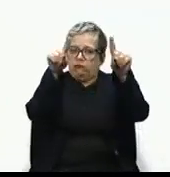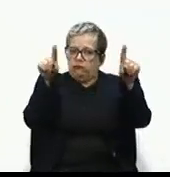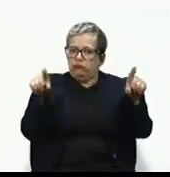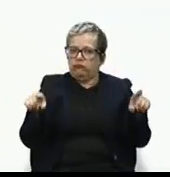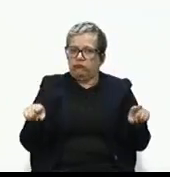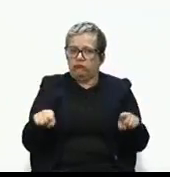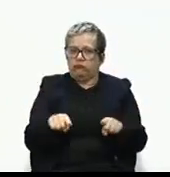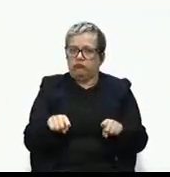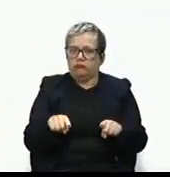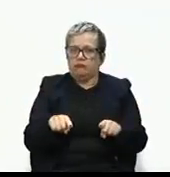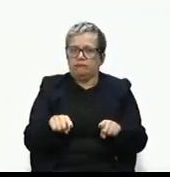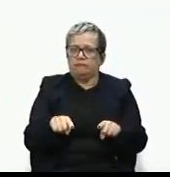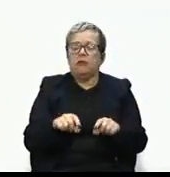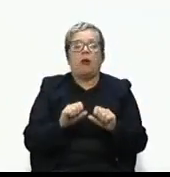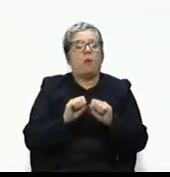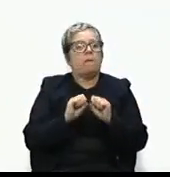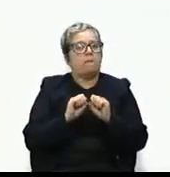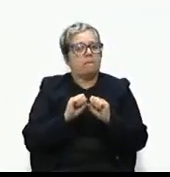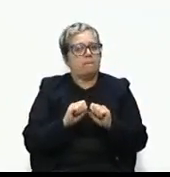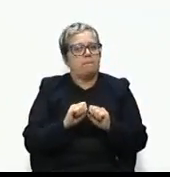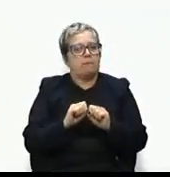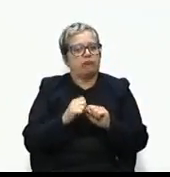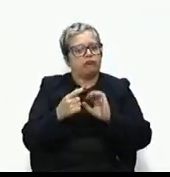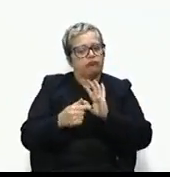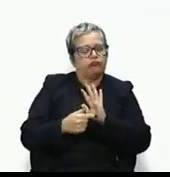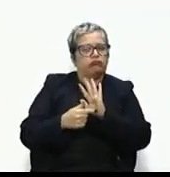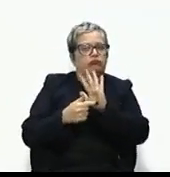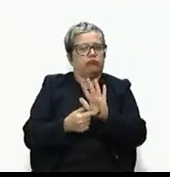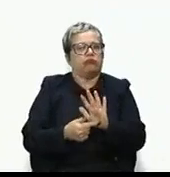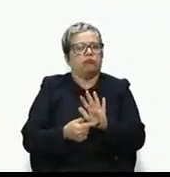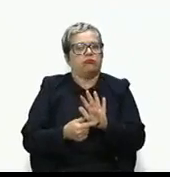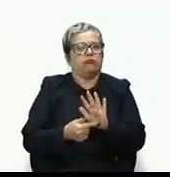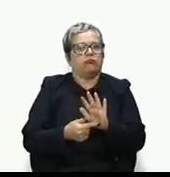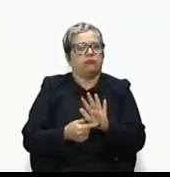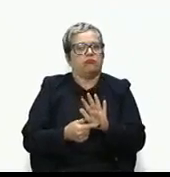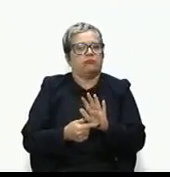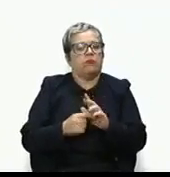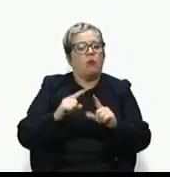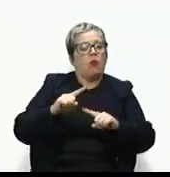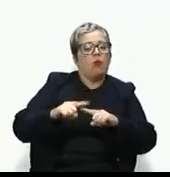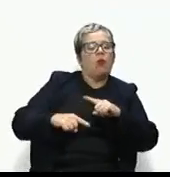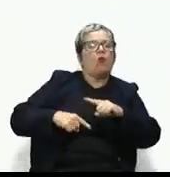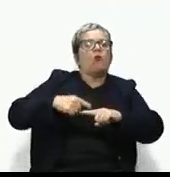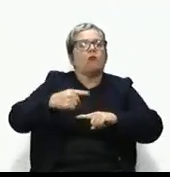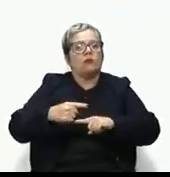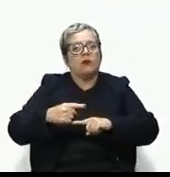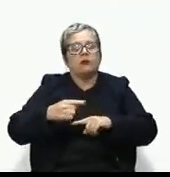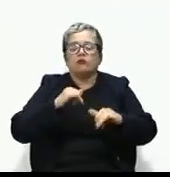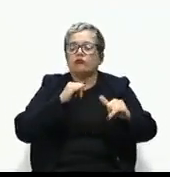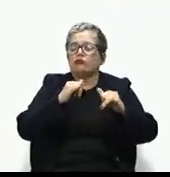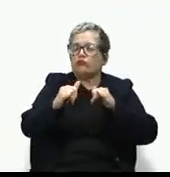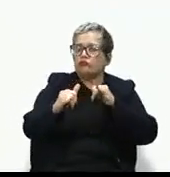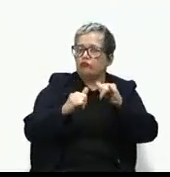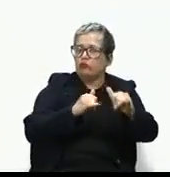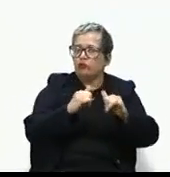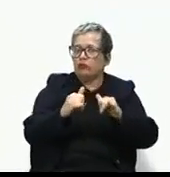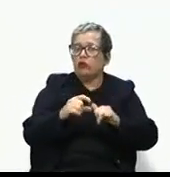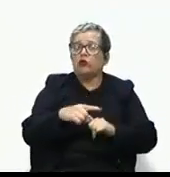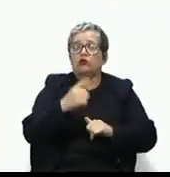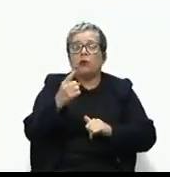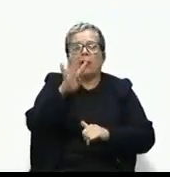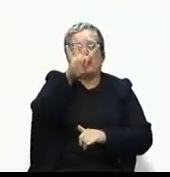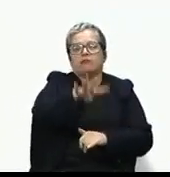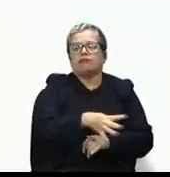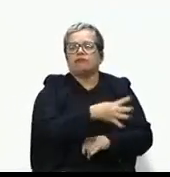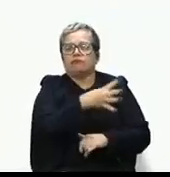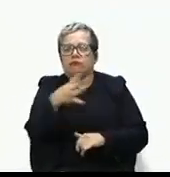matrizes, elas podem ser representadas a partir das informações de uma